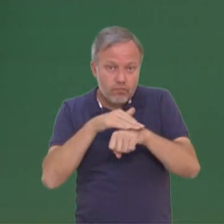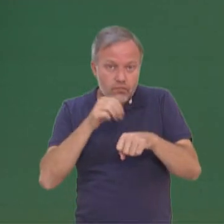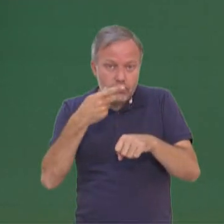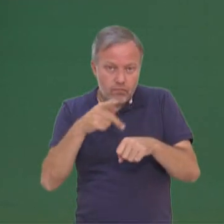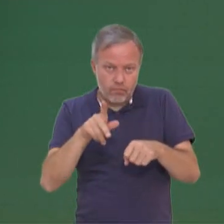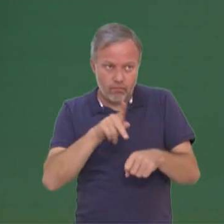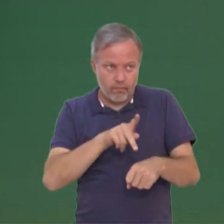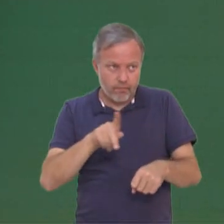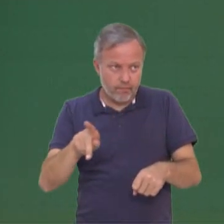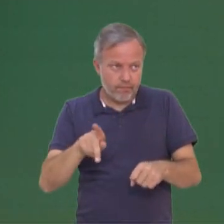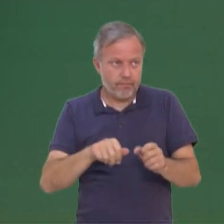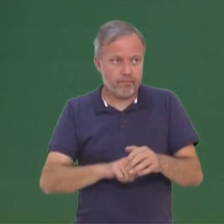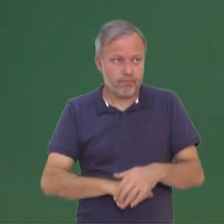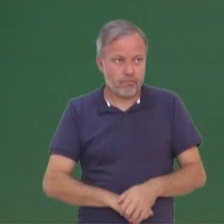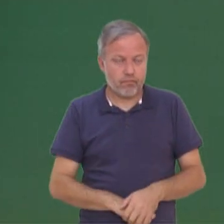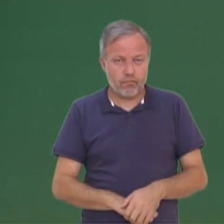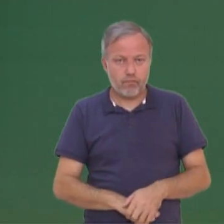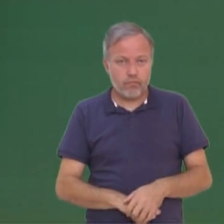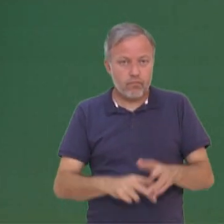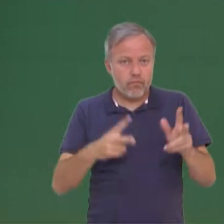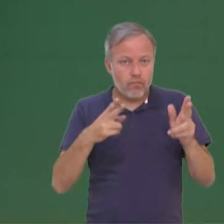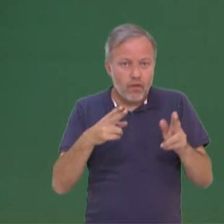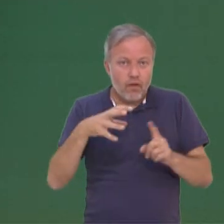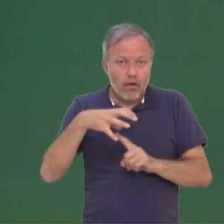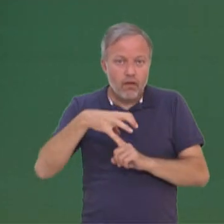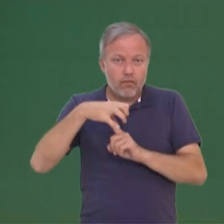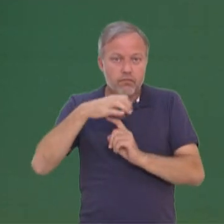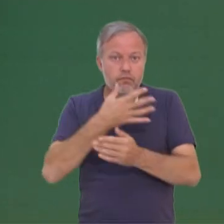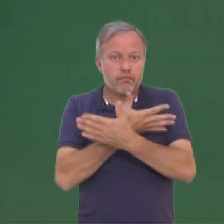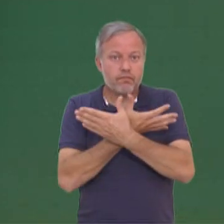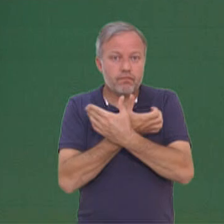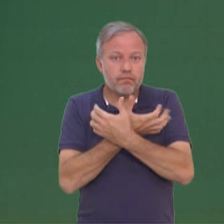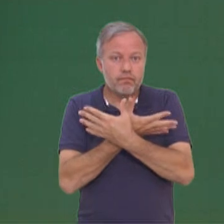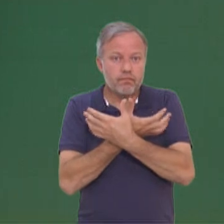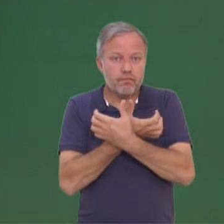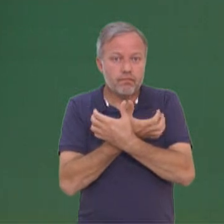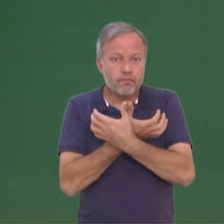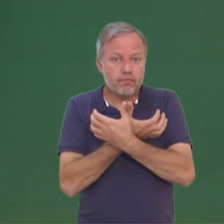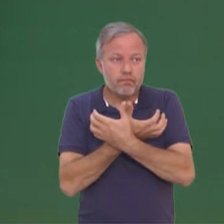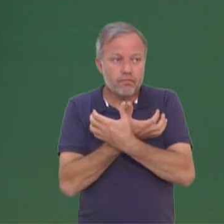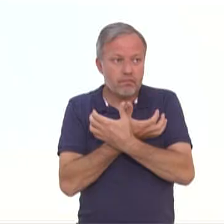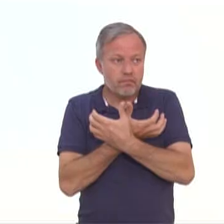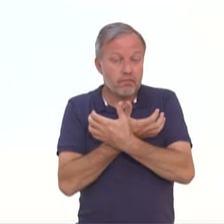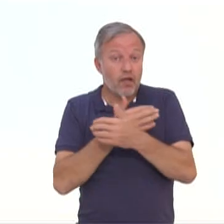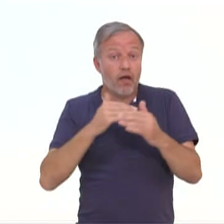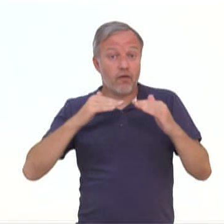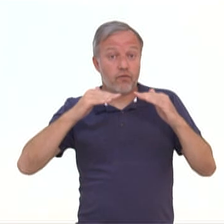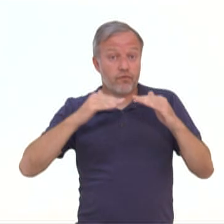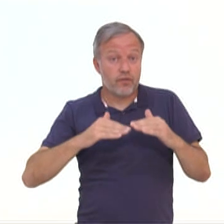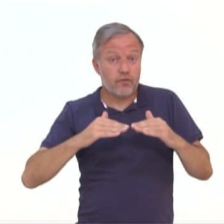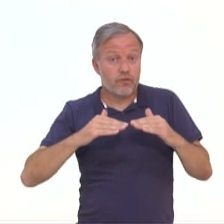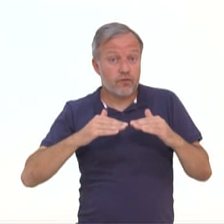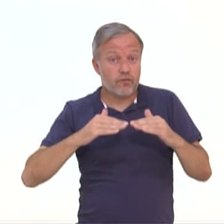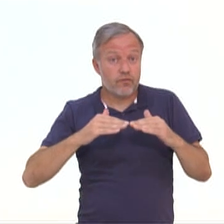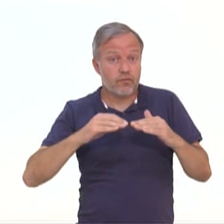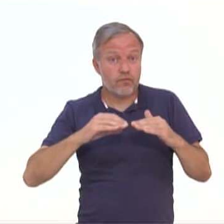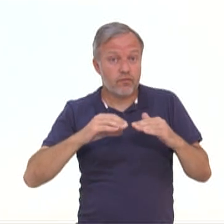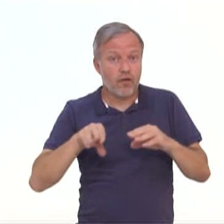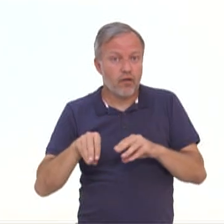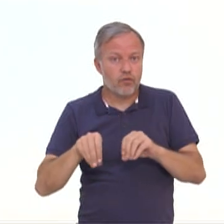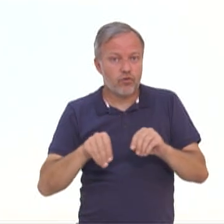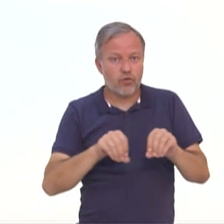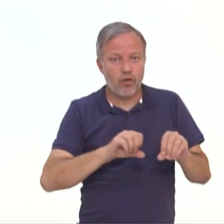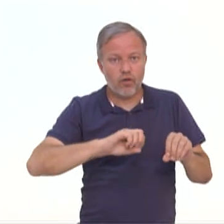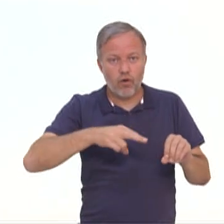professor. Semelhança entre fungos e plantas. O que eu coloquei? Fixos ao substrato. Ah, professor, por que você não fala